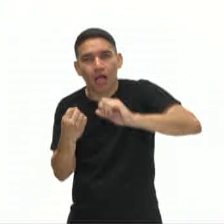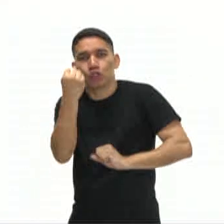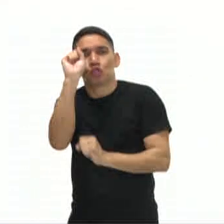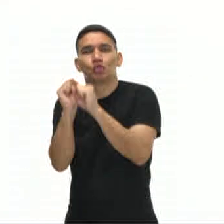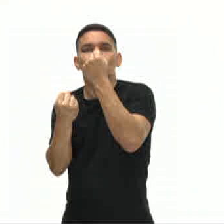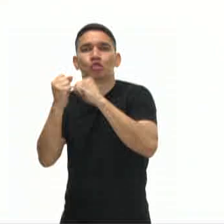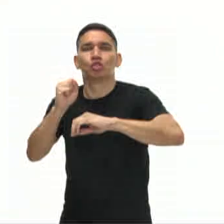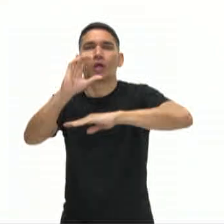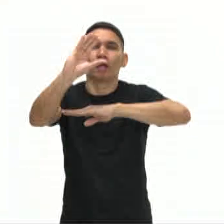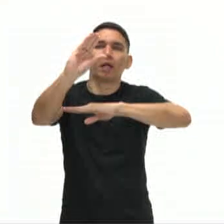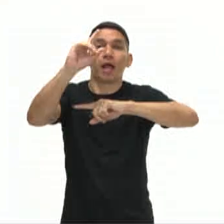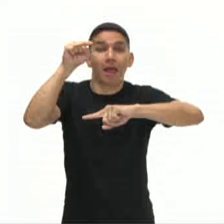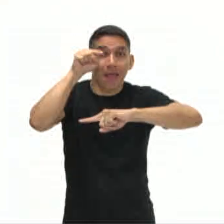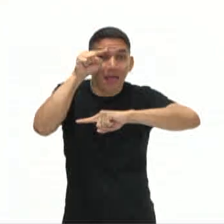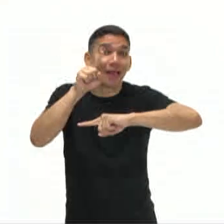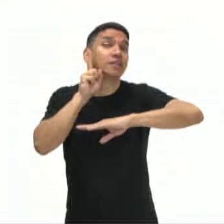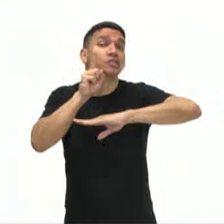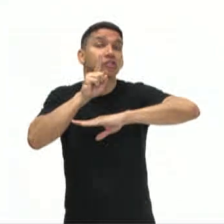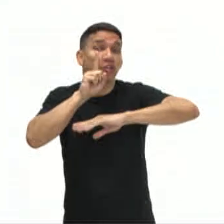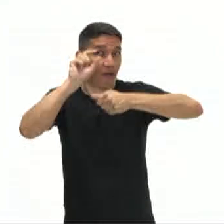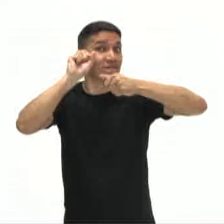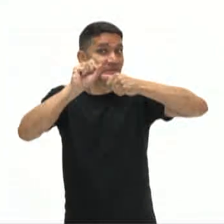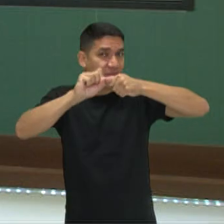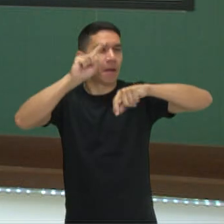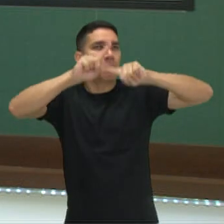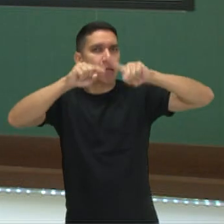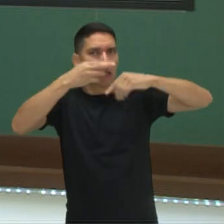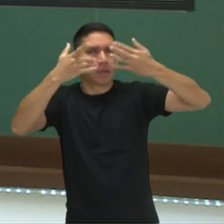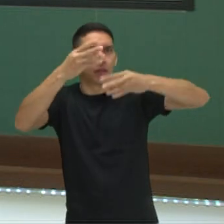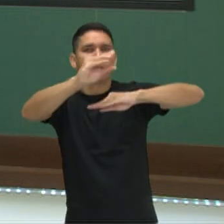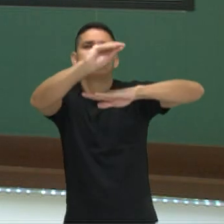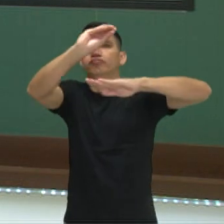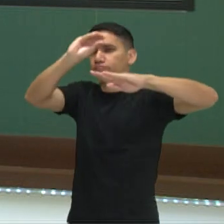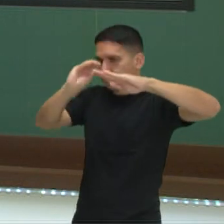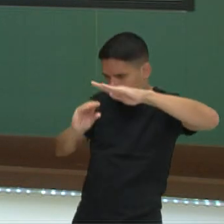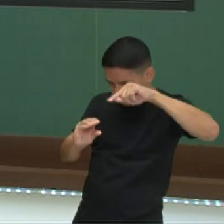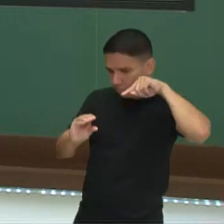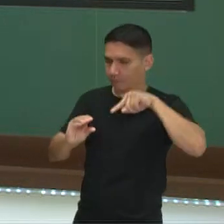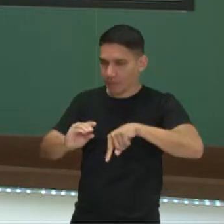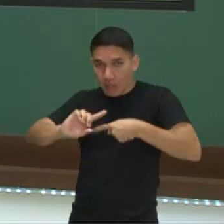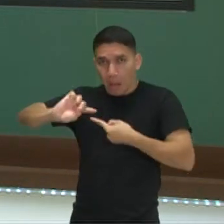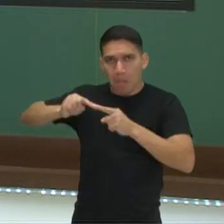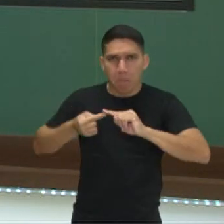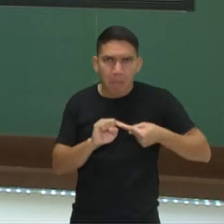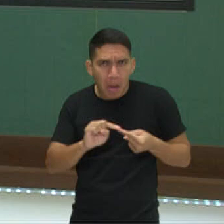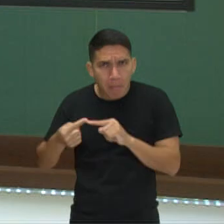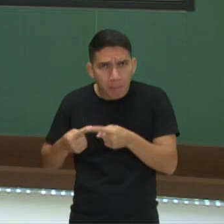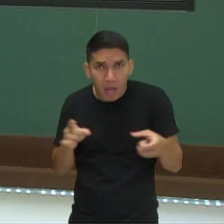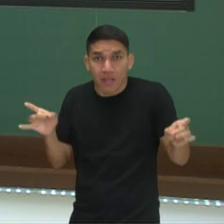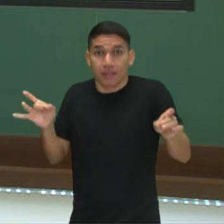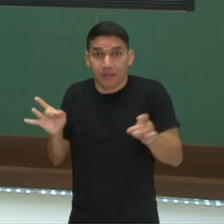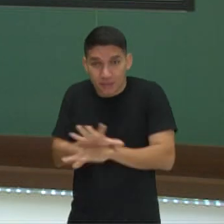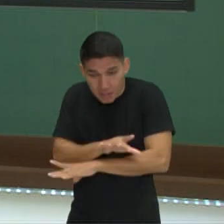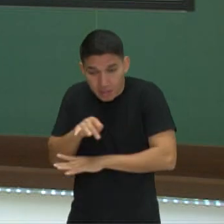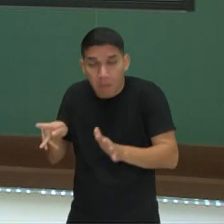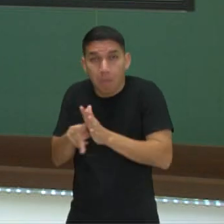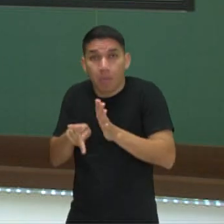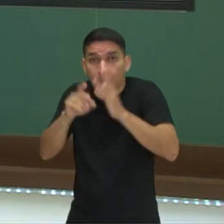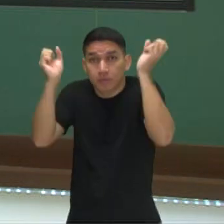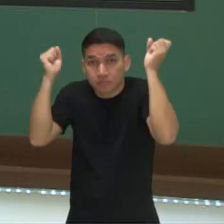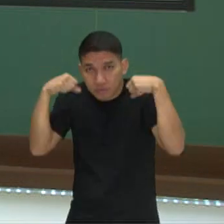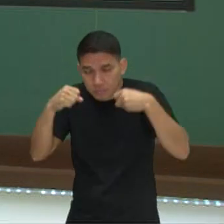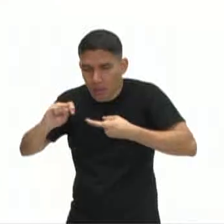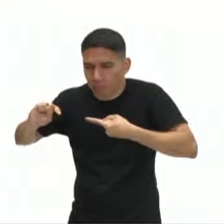recebem peças fabricadas, sobretudo dos Estados Unidos da América, e montam os produtos, de forma final em solo